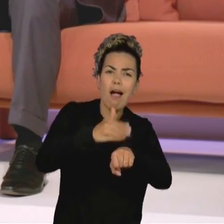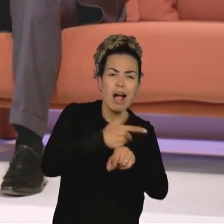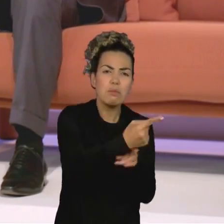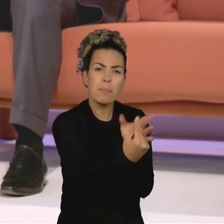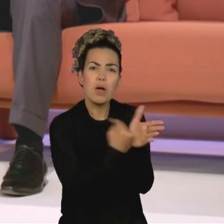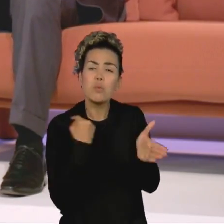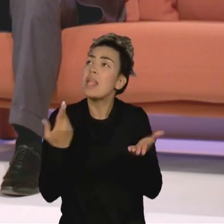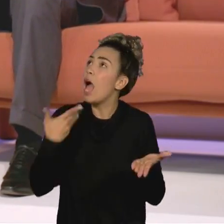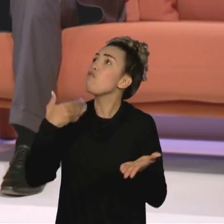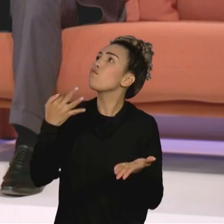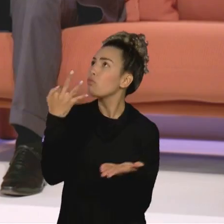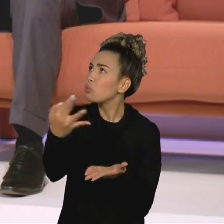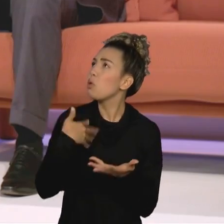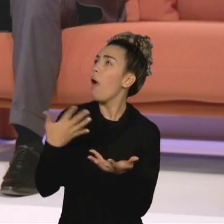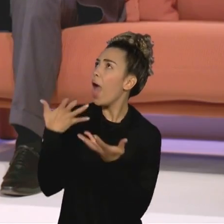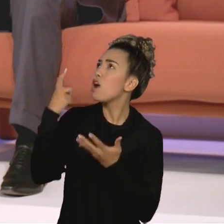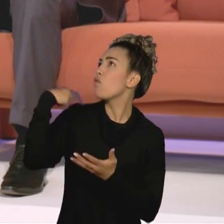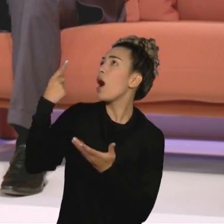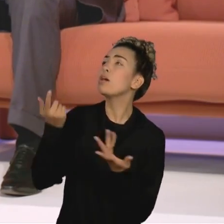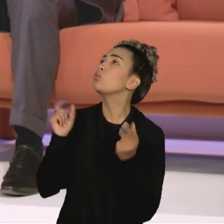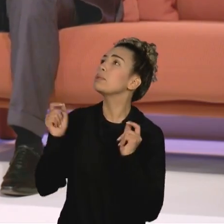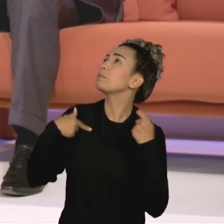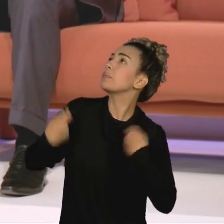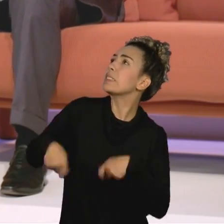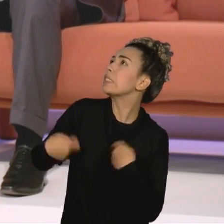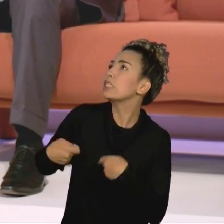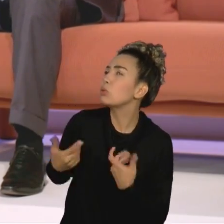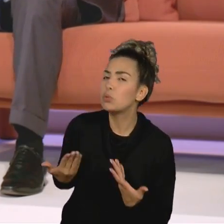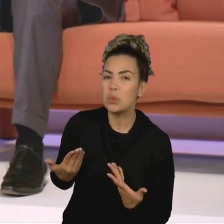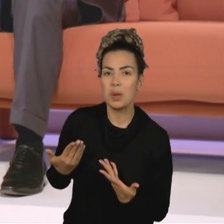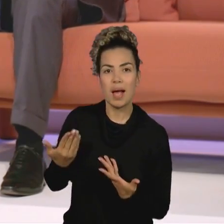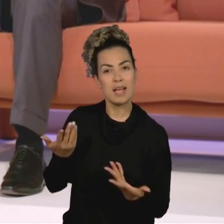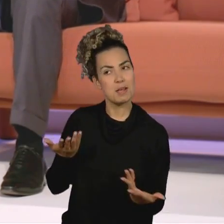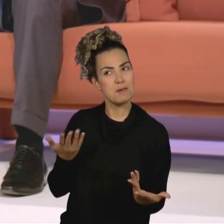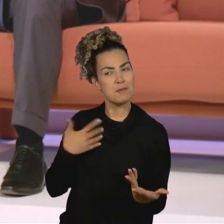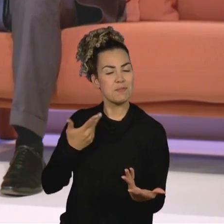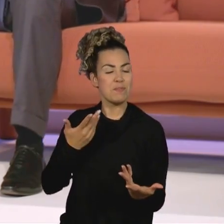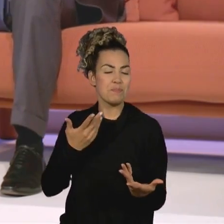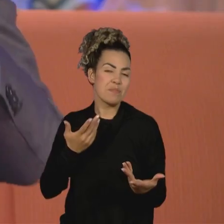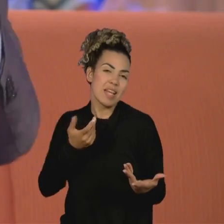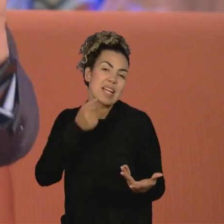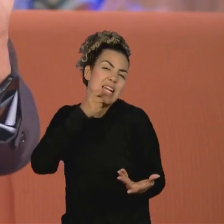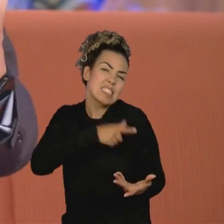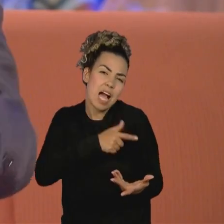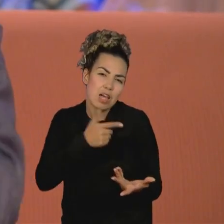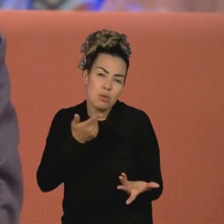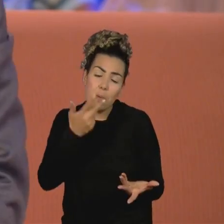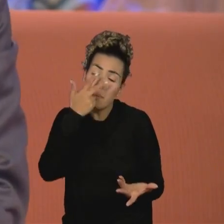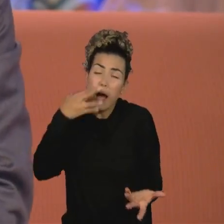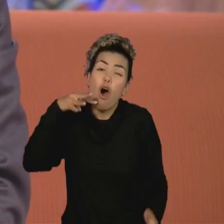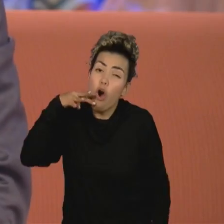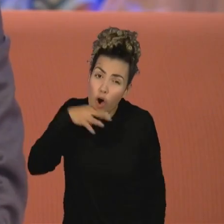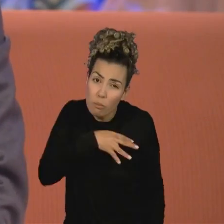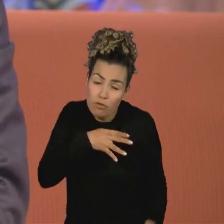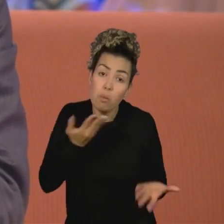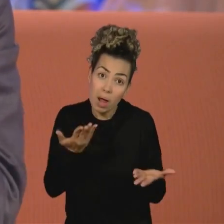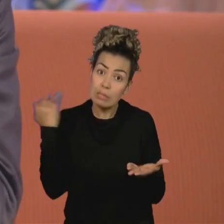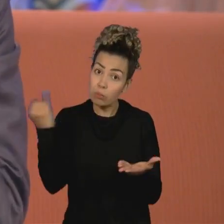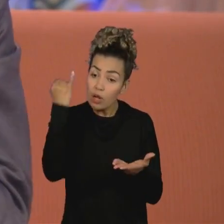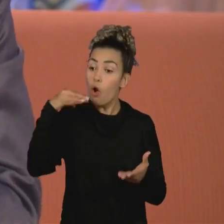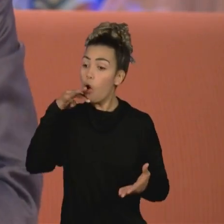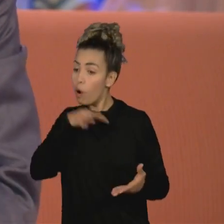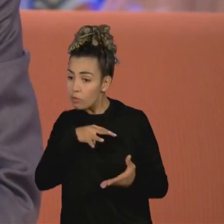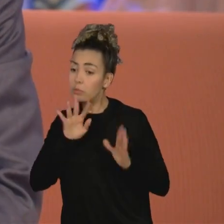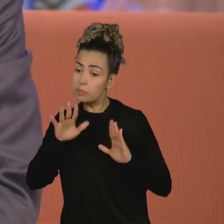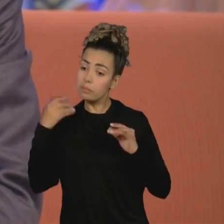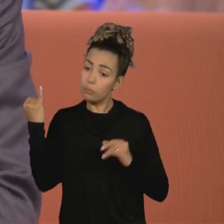com o Chalita, que é uma receita que é um pouco óbvia, mas às vezes a gente tem que dizer o óbvio. E o óbvio é o seguinte: número